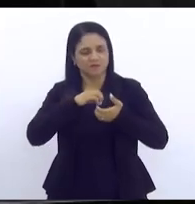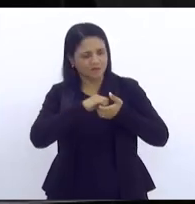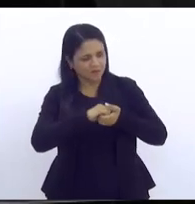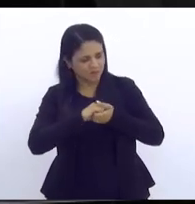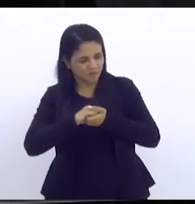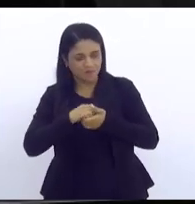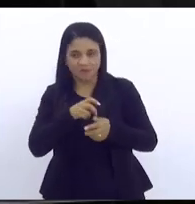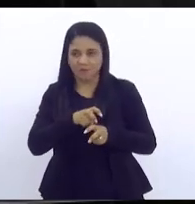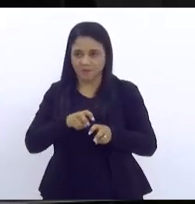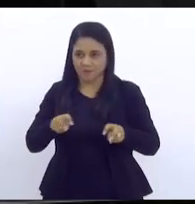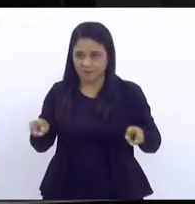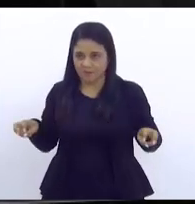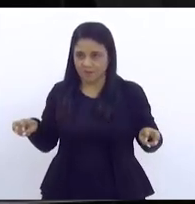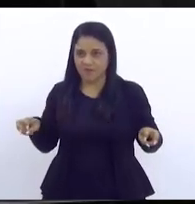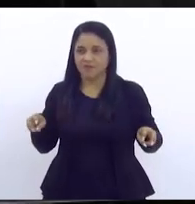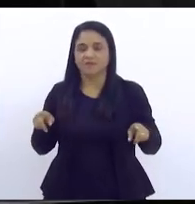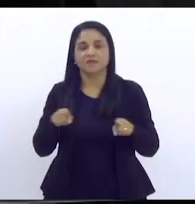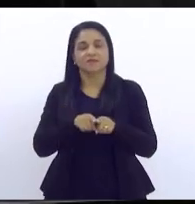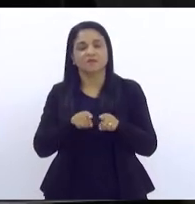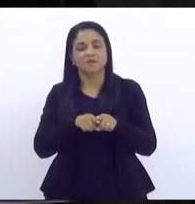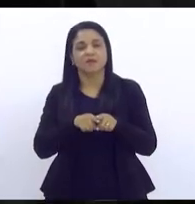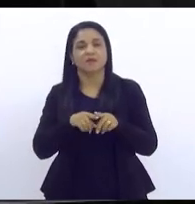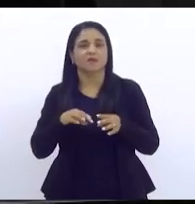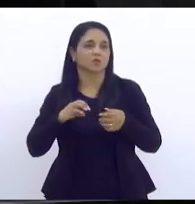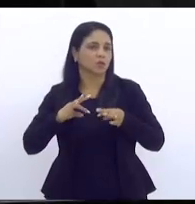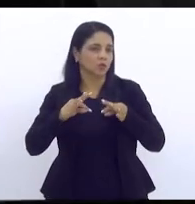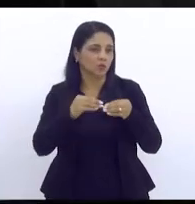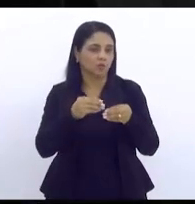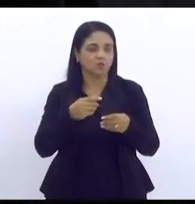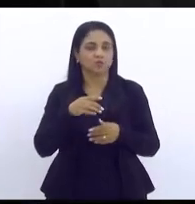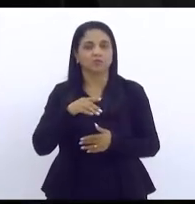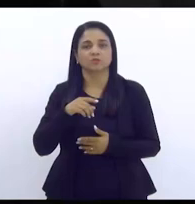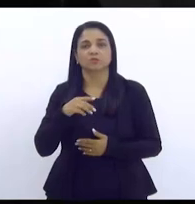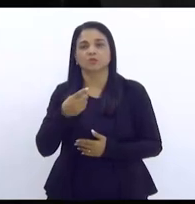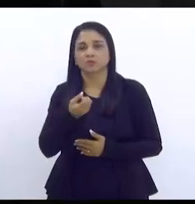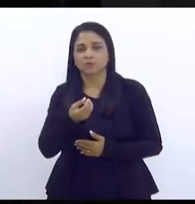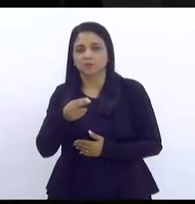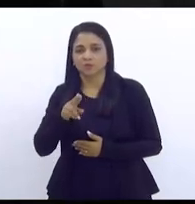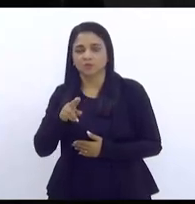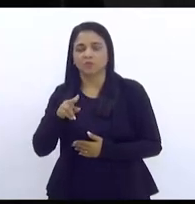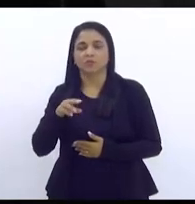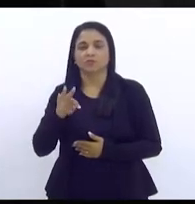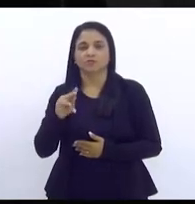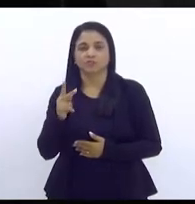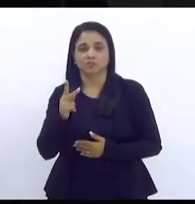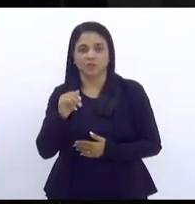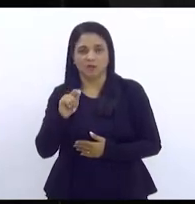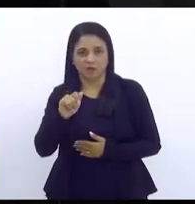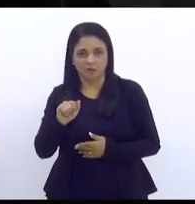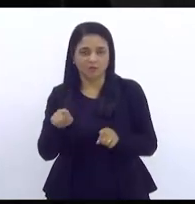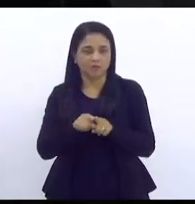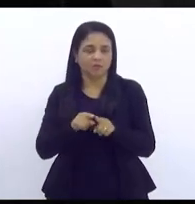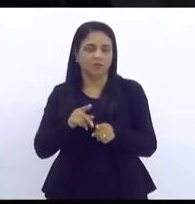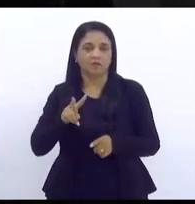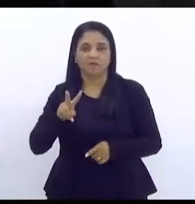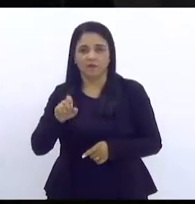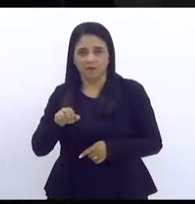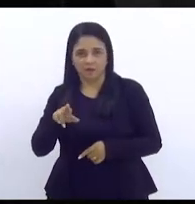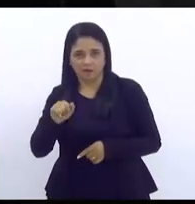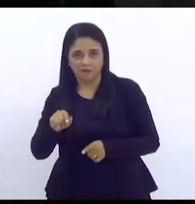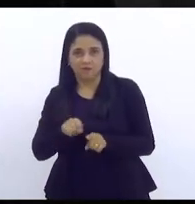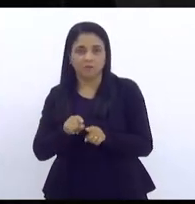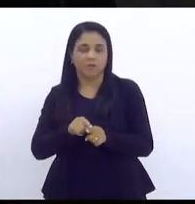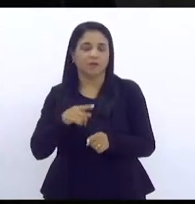cumprimento né pessoal da Rede favela sustentá Dr Eduardo show Veras que está aqui eh e e a Dani